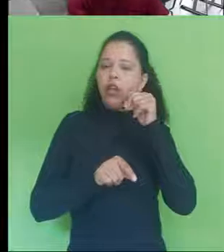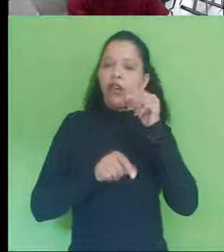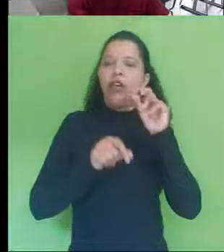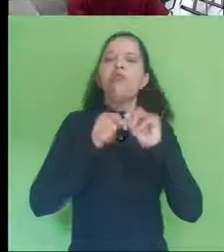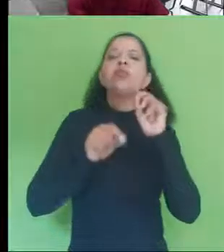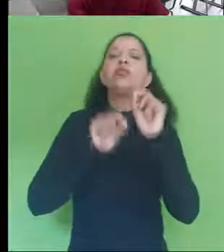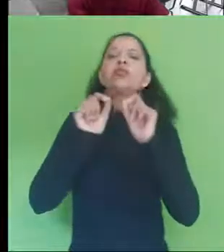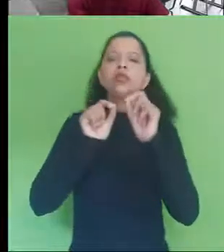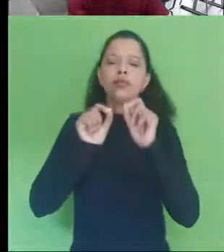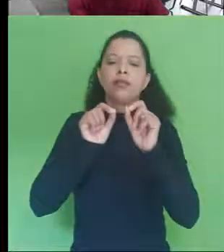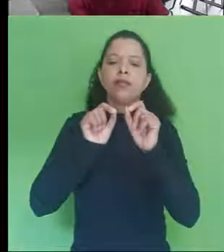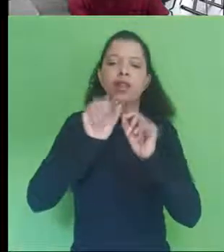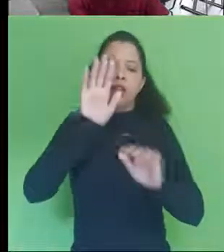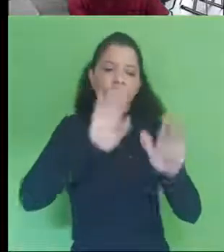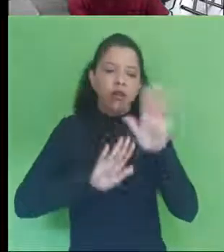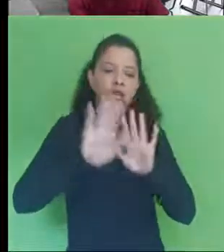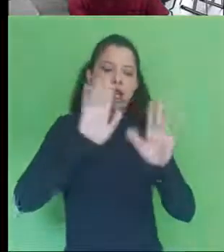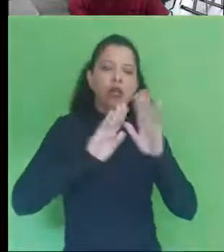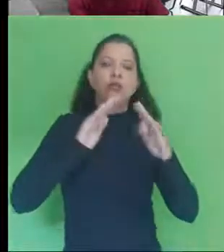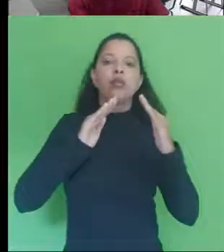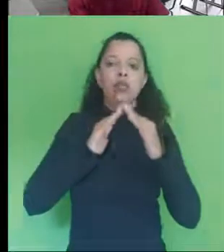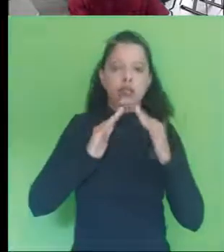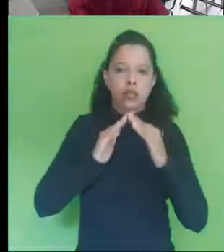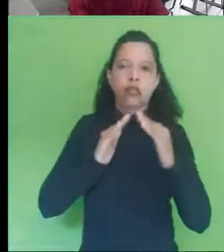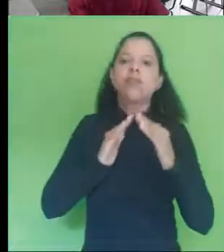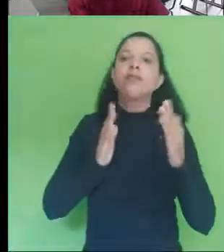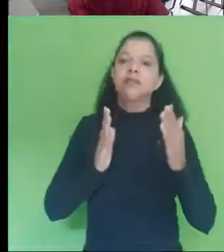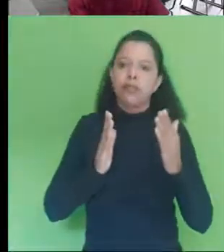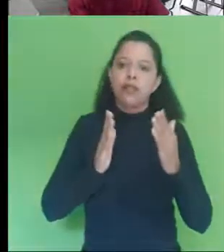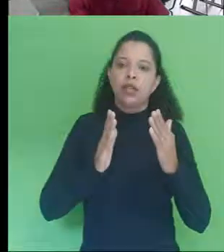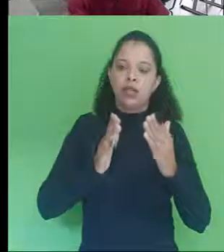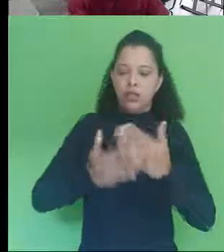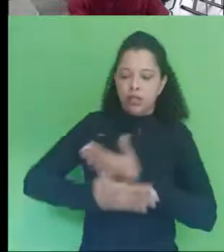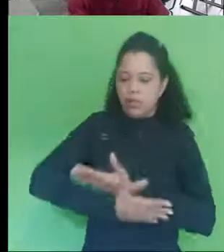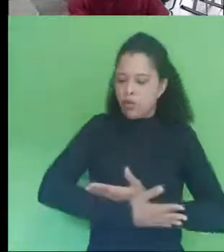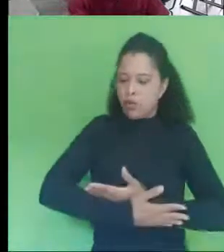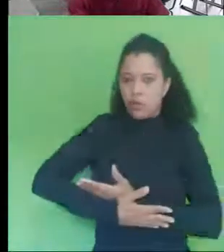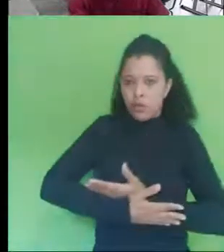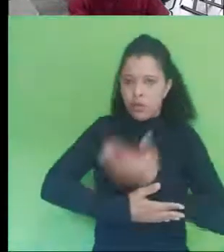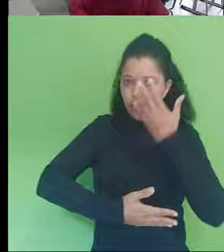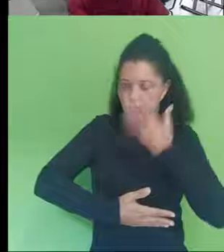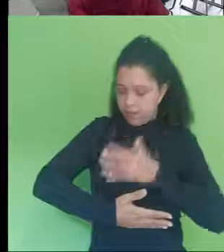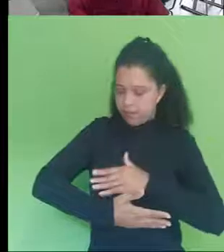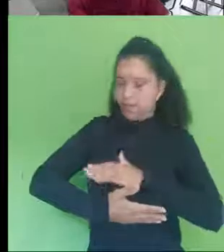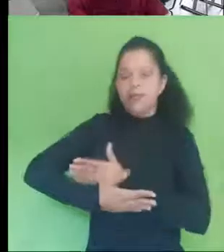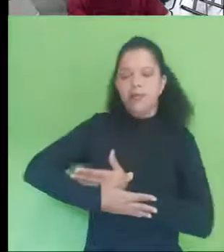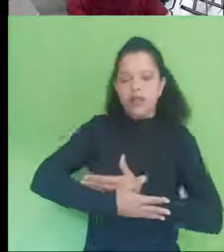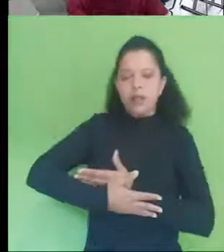que cuidam dos afazeres. Aqui nós temos uma criança, veja, uma criança.